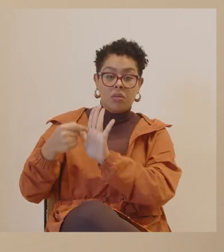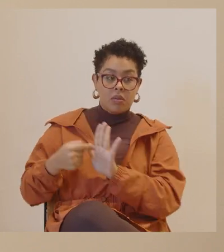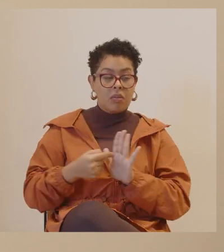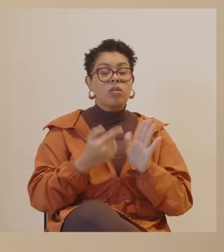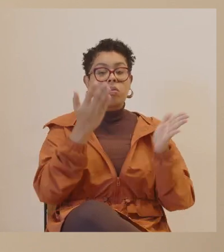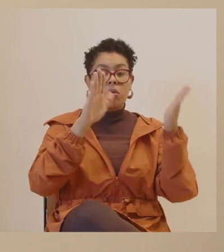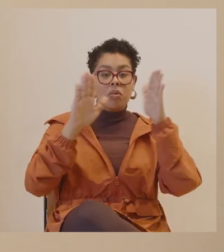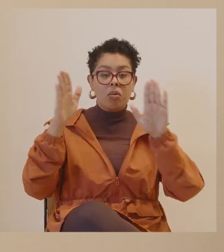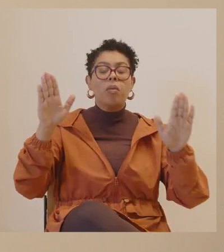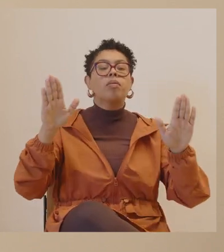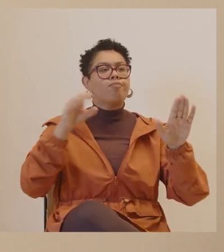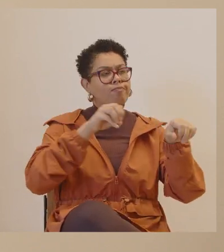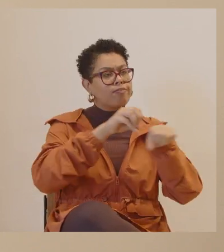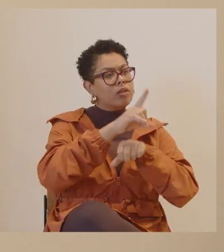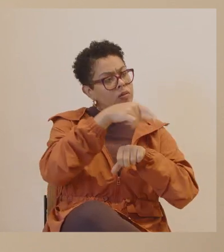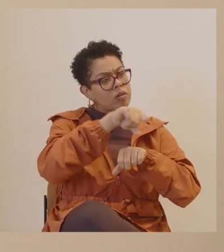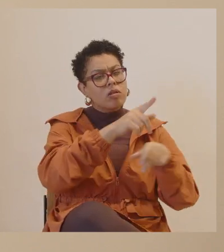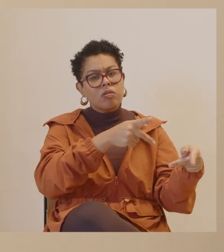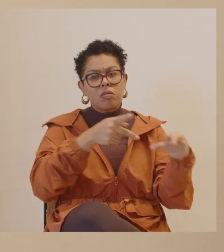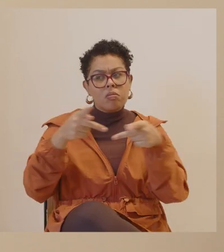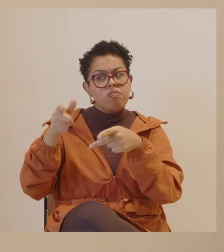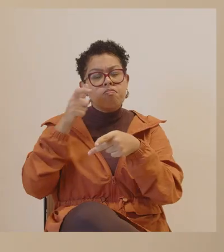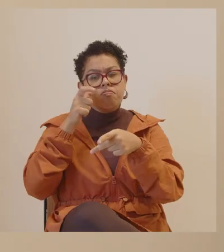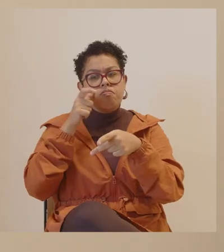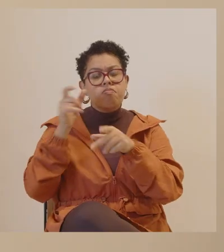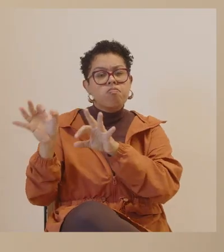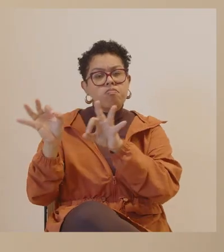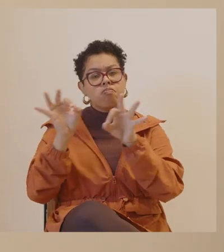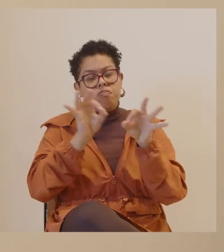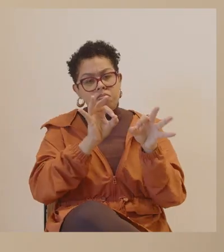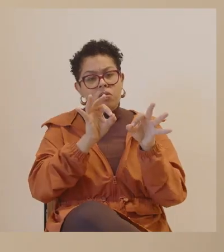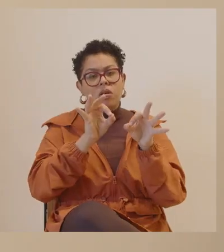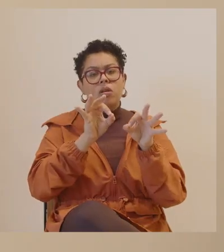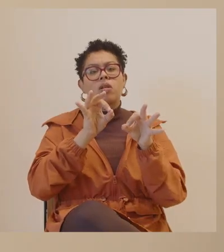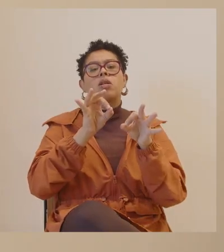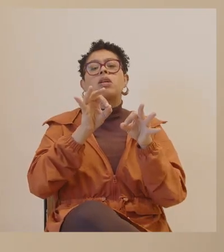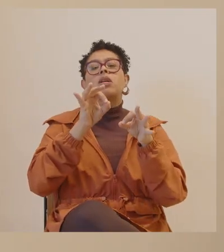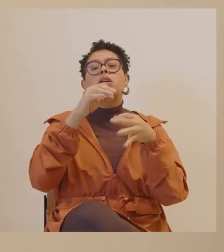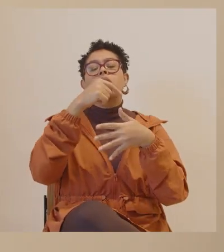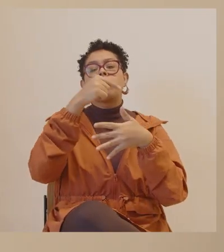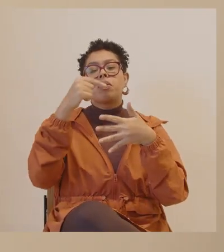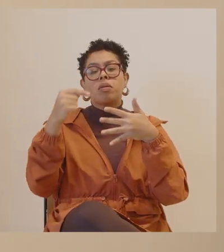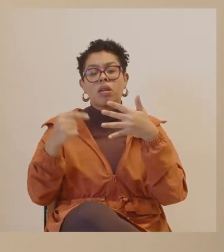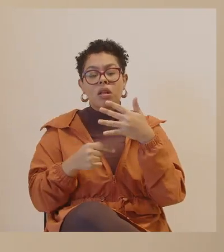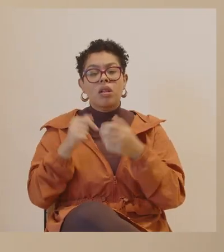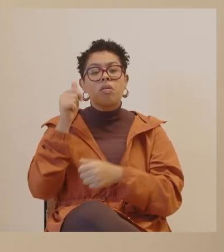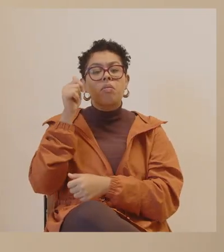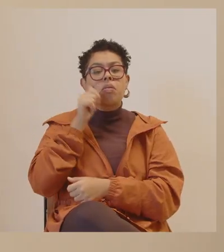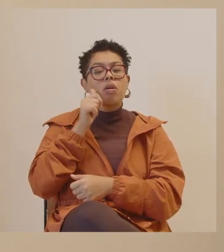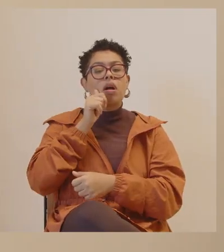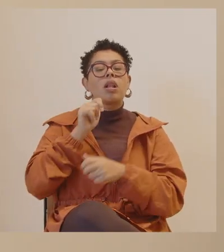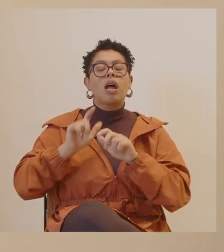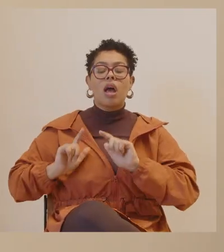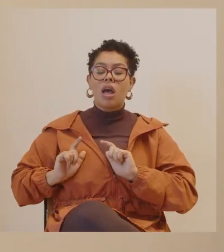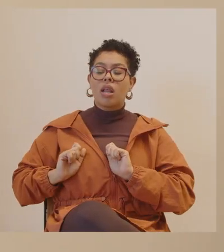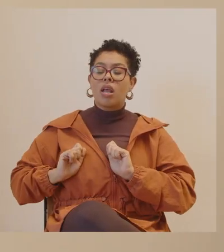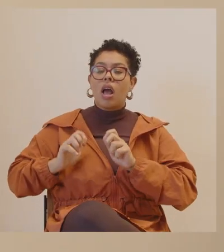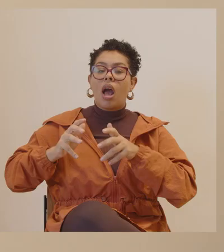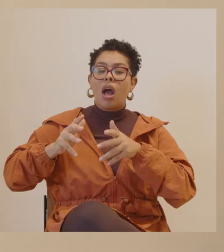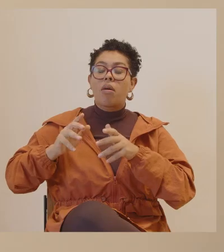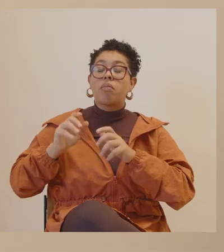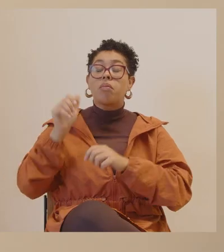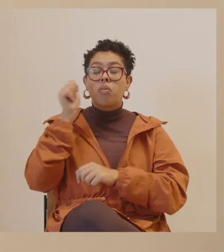vocês a visitarem. Uda Guzmán, MAB, Movimento de Mulheres Atingidas por Barragens, além dos